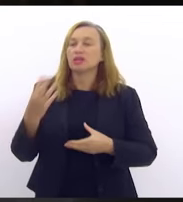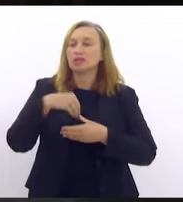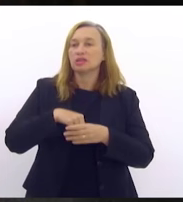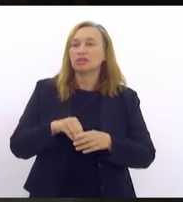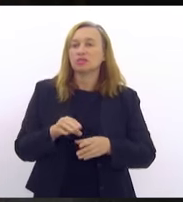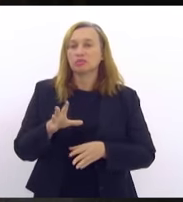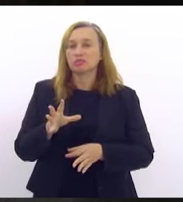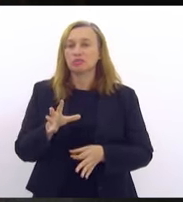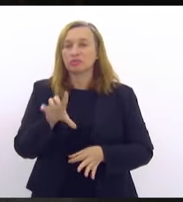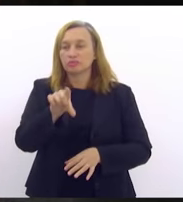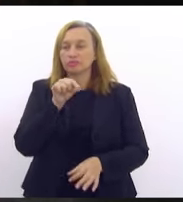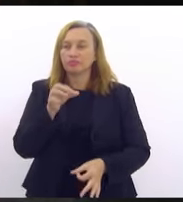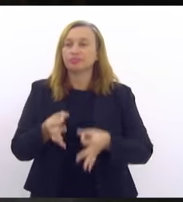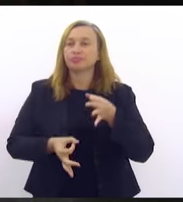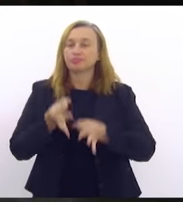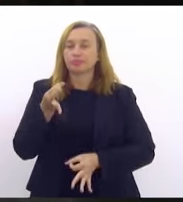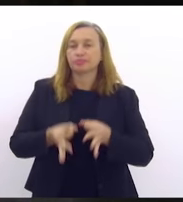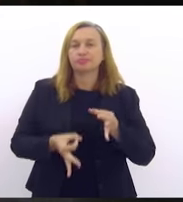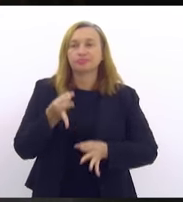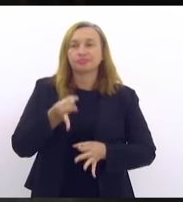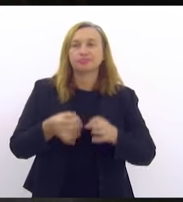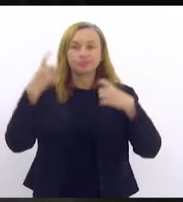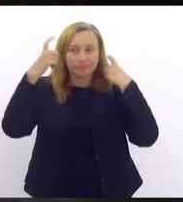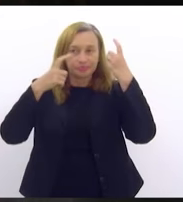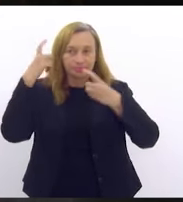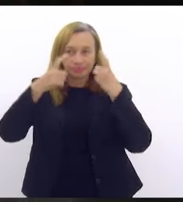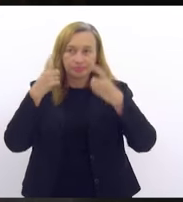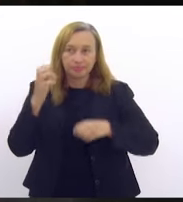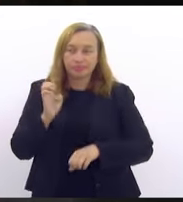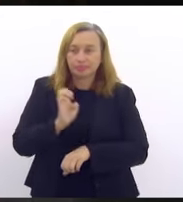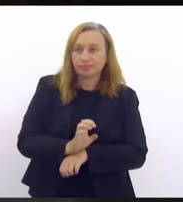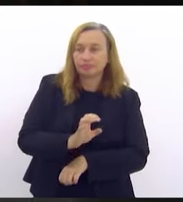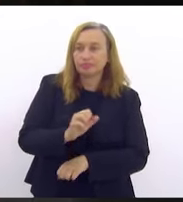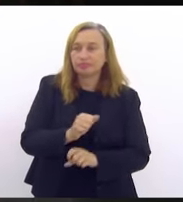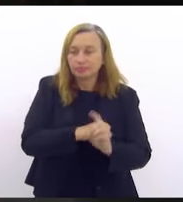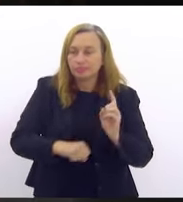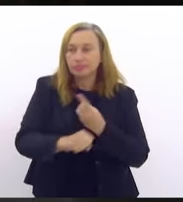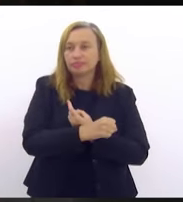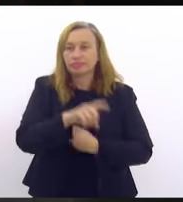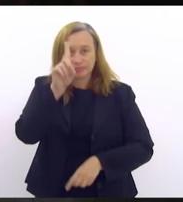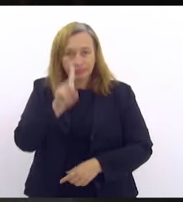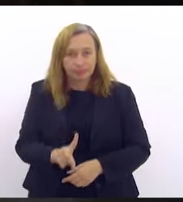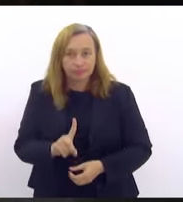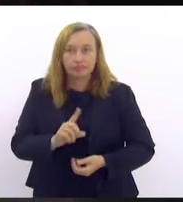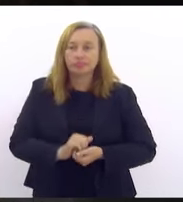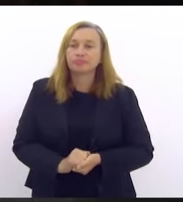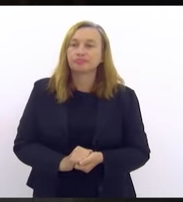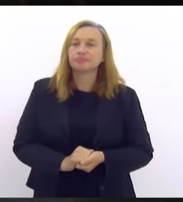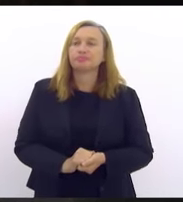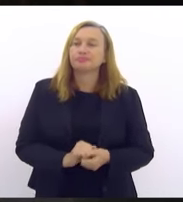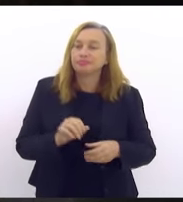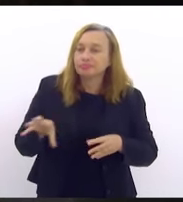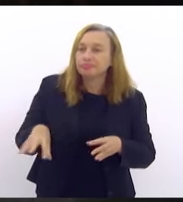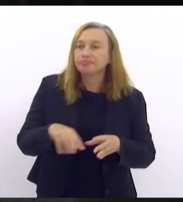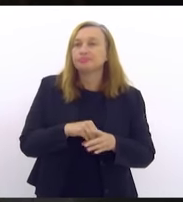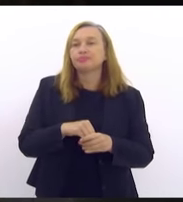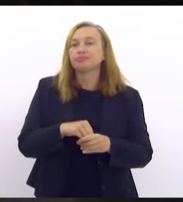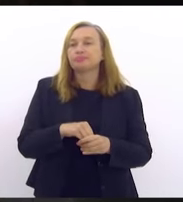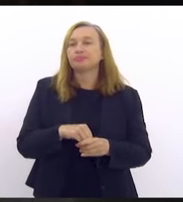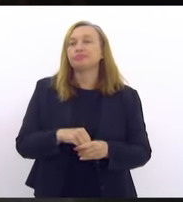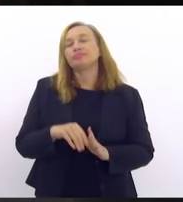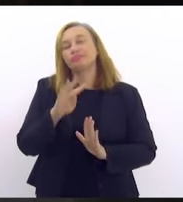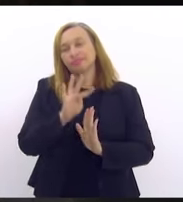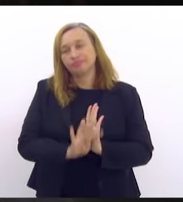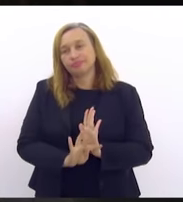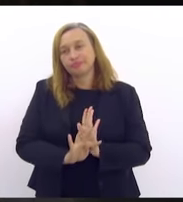judicial essa preocupação de um estado social de Direito de um estado social de direito que foi reiterado no texto